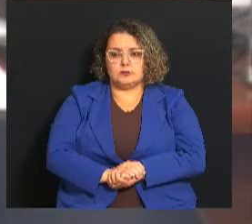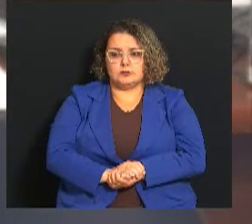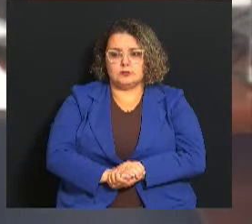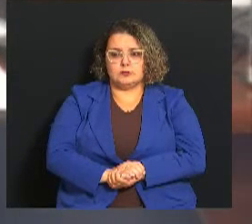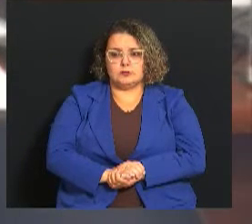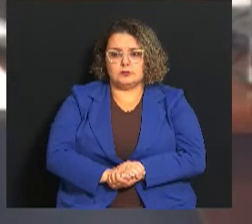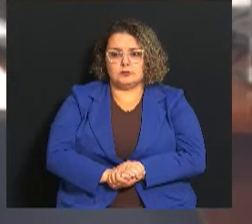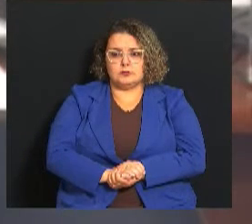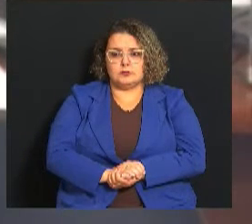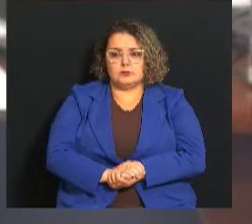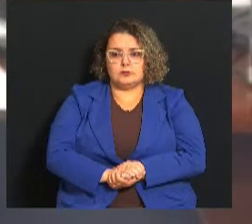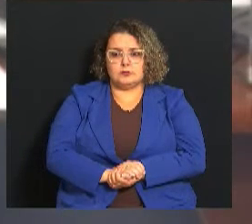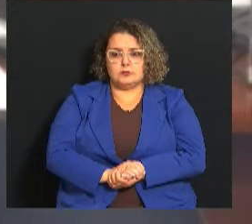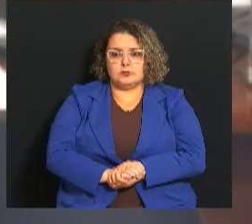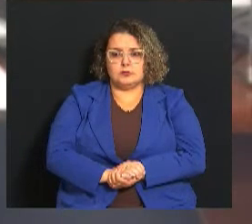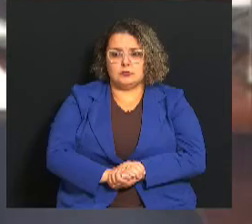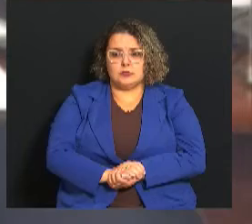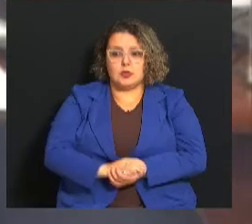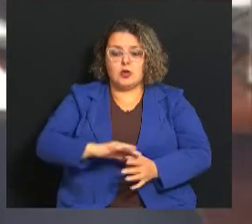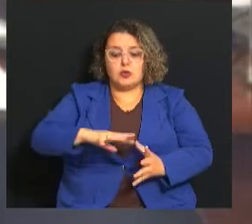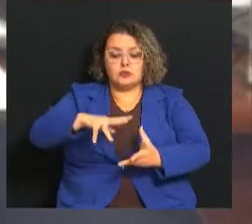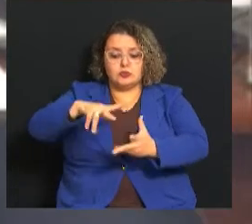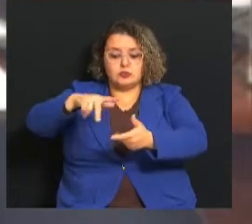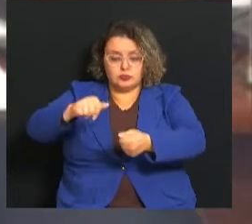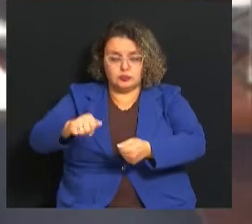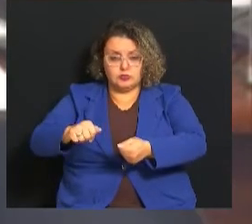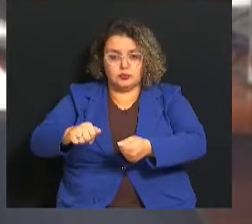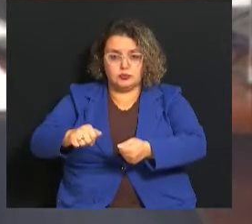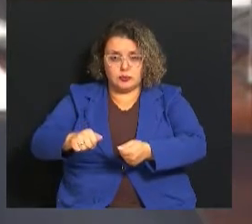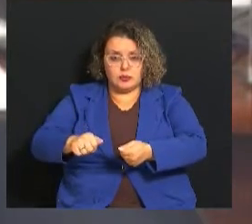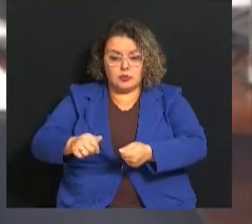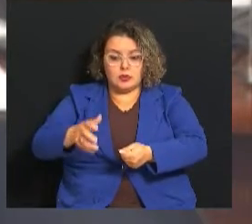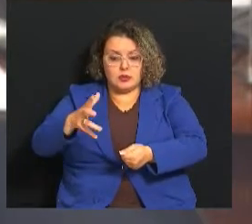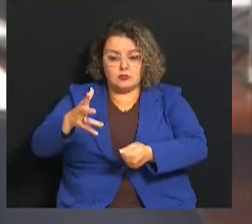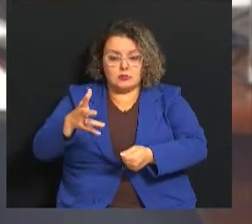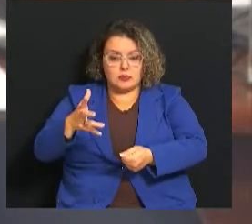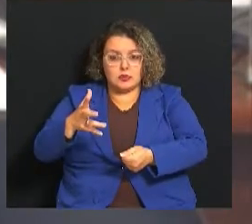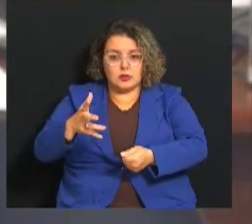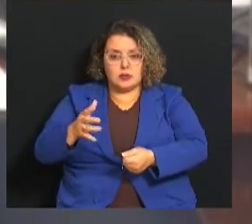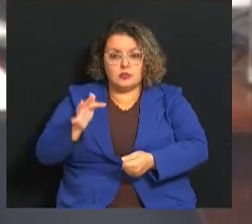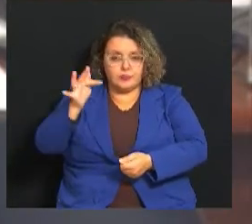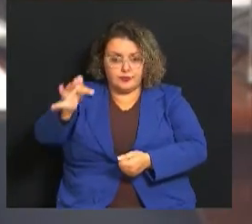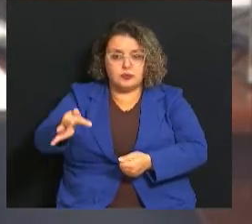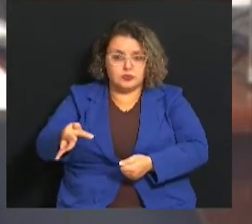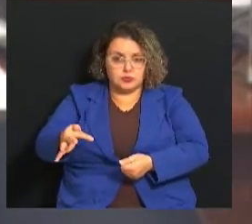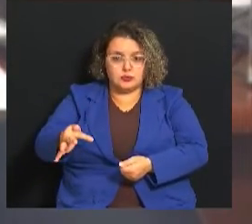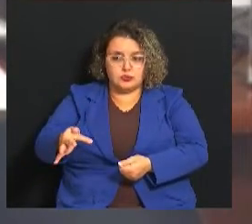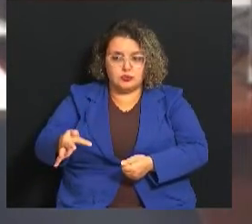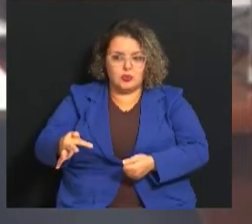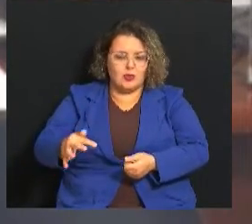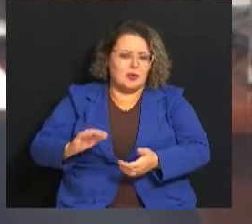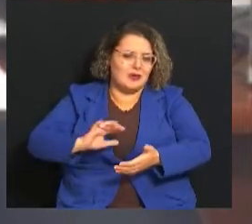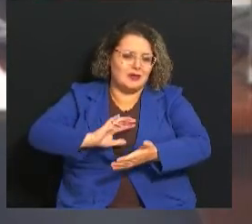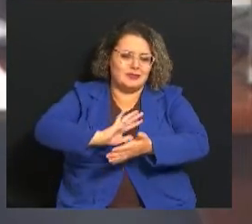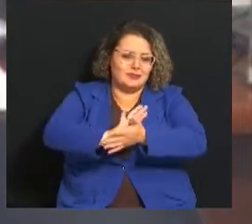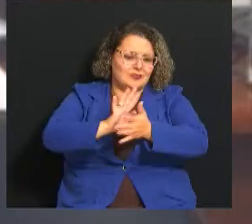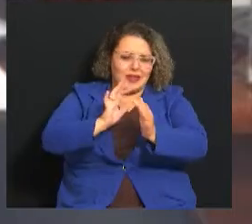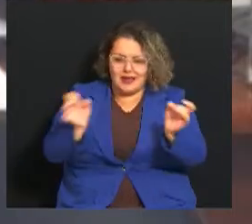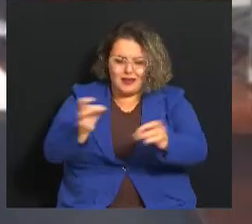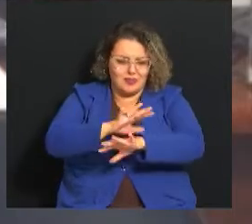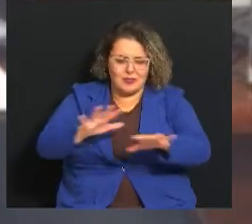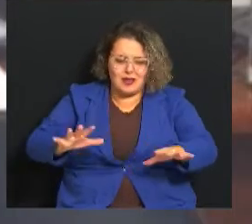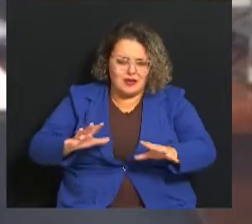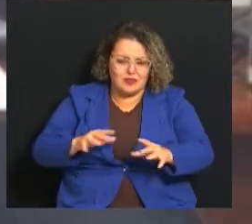É uma tendência mundial, eu acho que é necessário o que está acontecendo no sentido de eliminar o máximo possível qualquer tipo